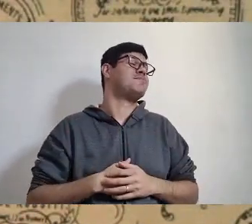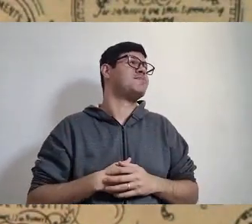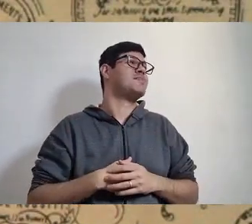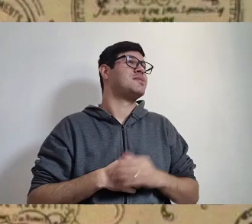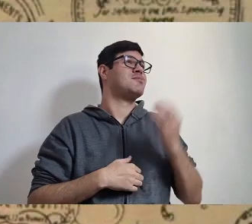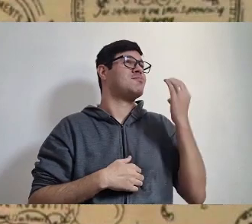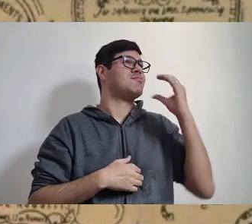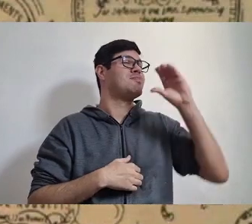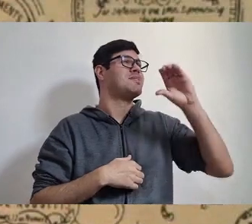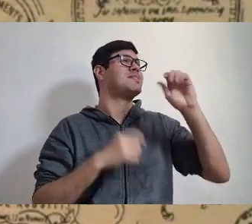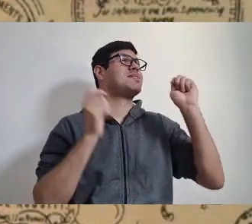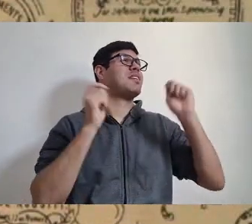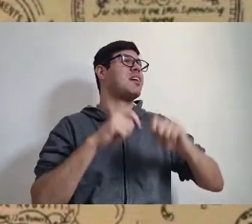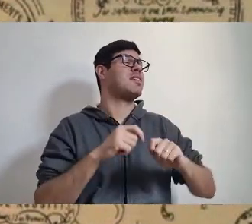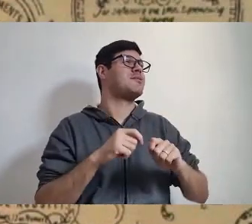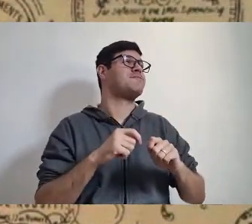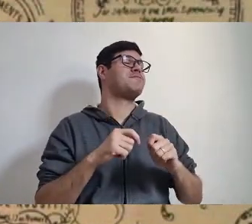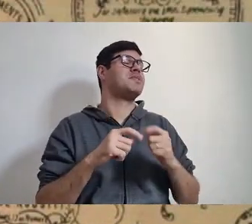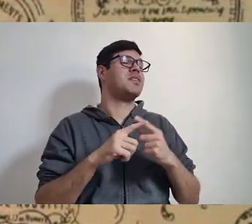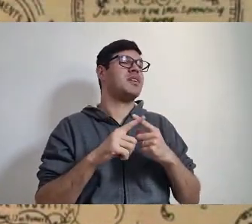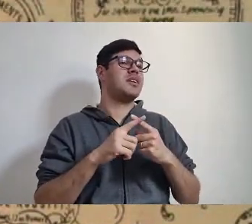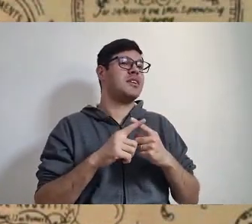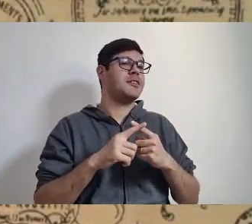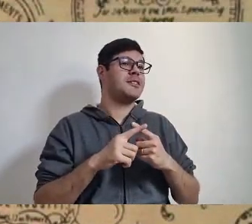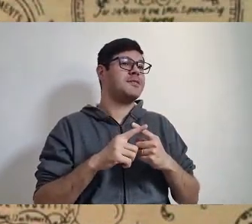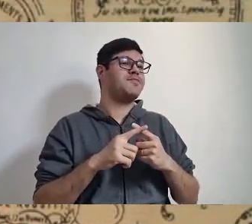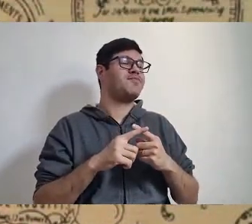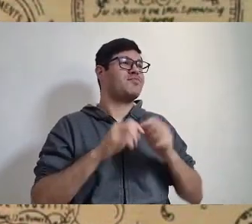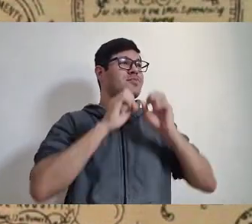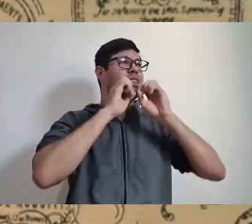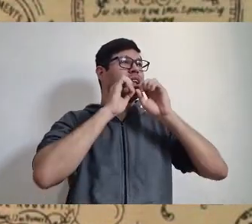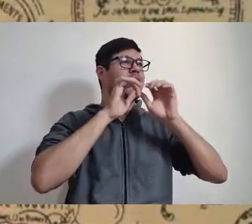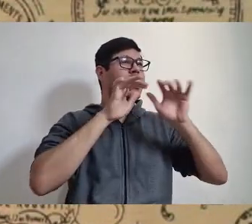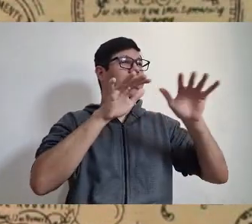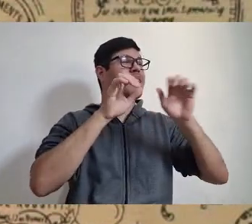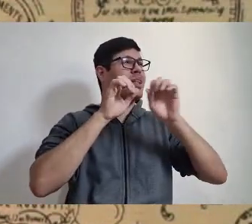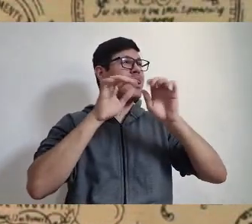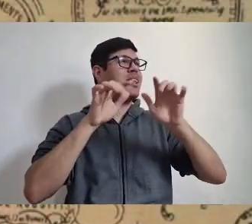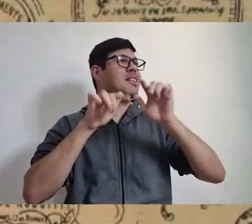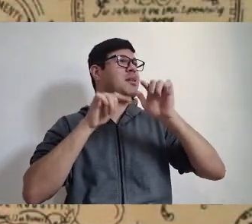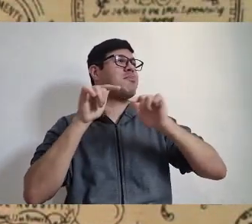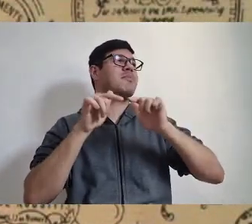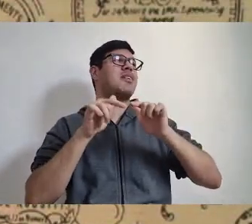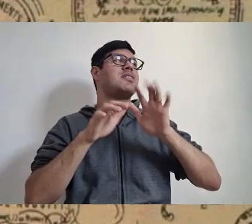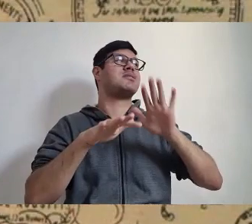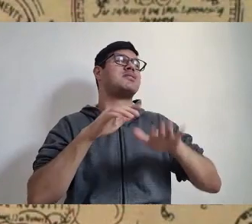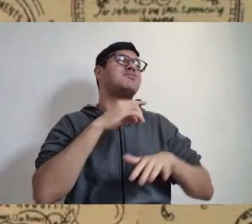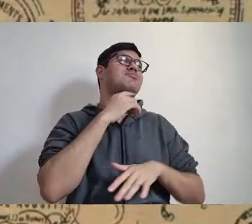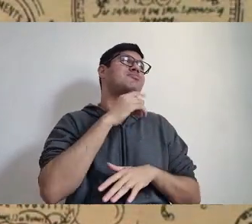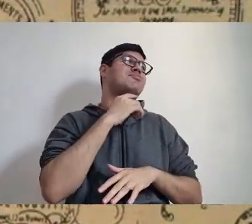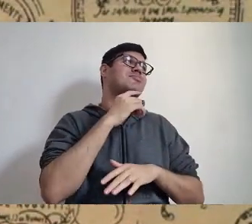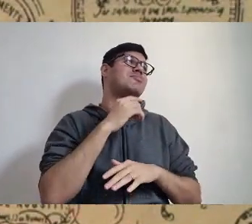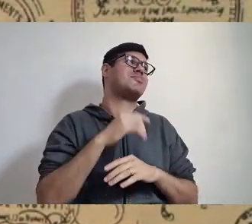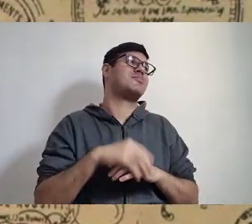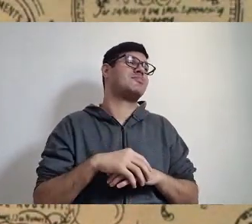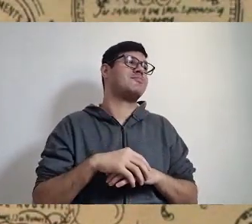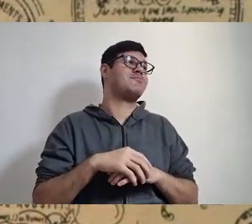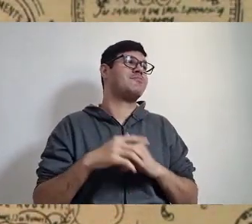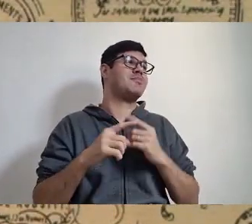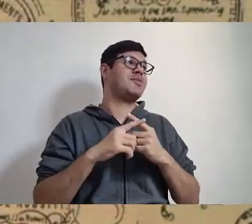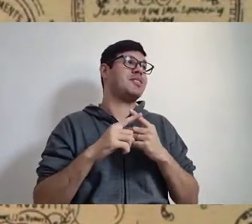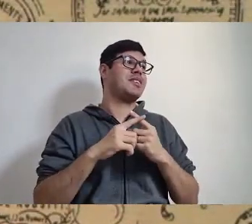postagens. Então, a gente peca na divulgação do trabalho. Então, o que acontece? Quando a outra pessoa tem uma rede social muito